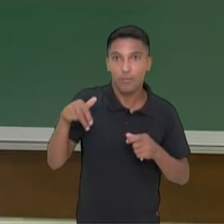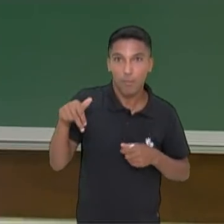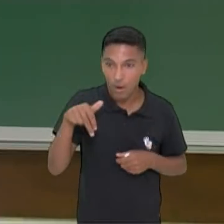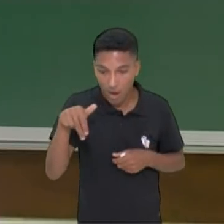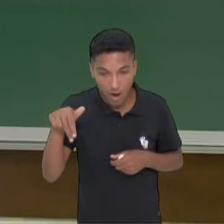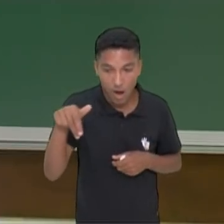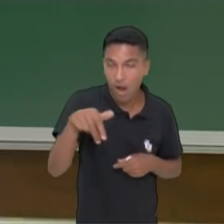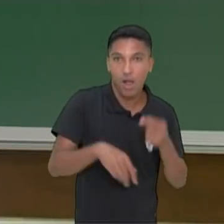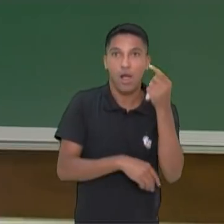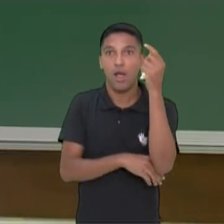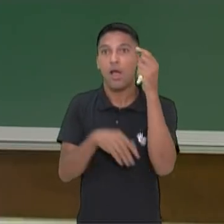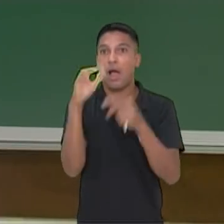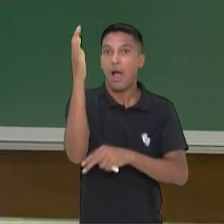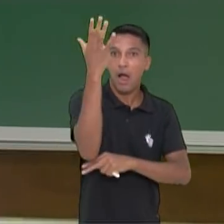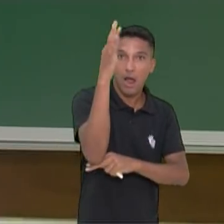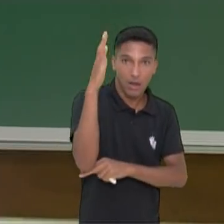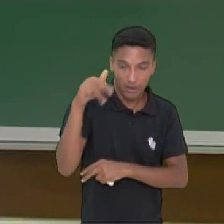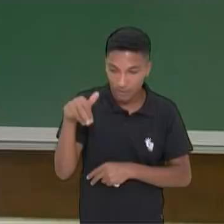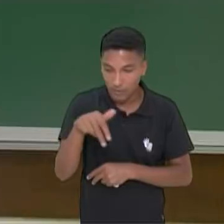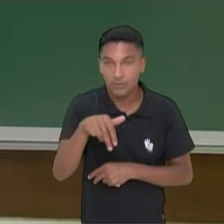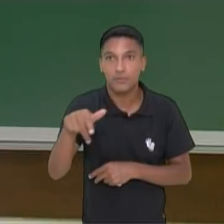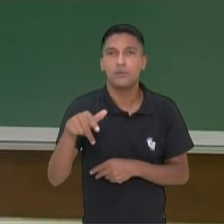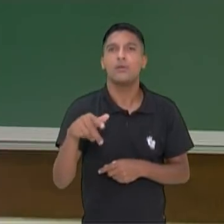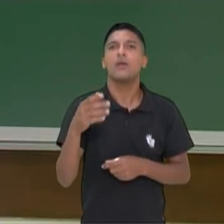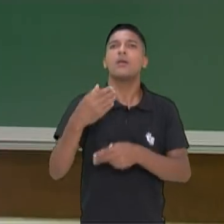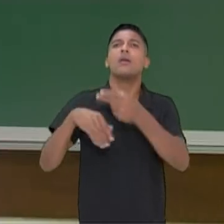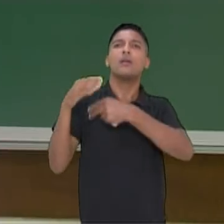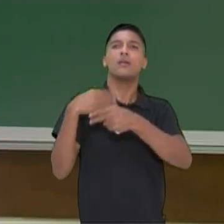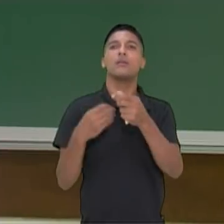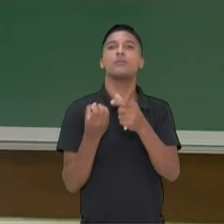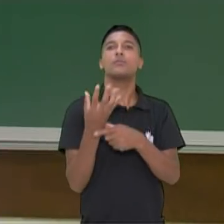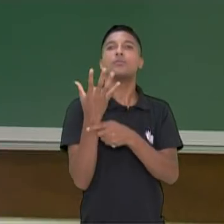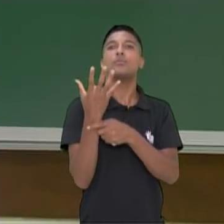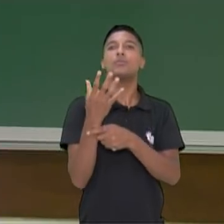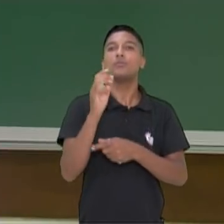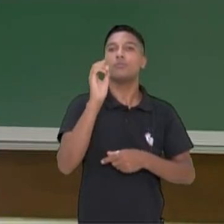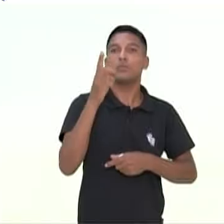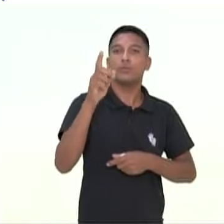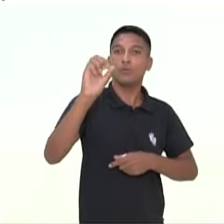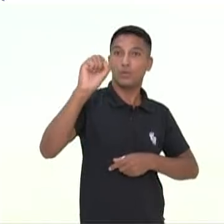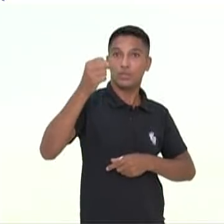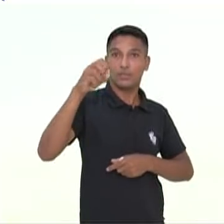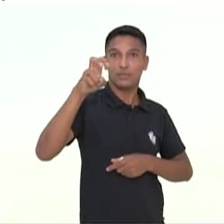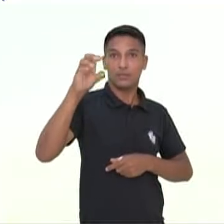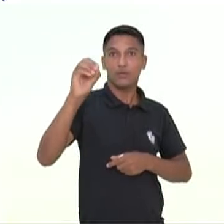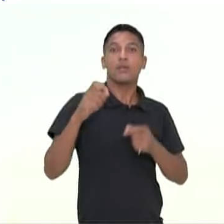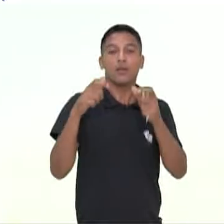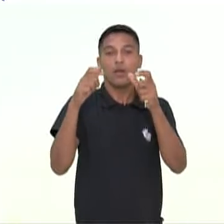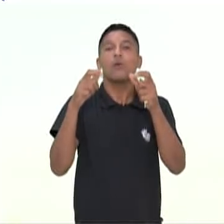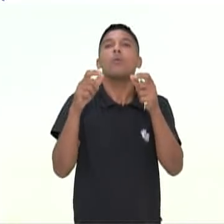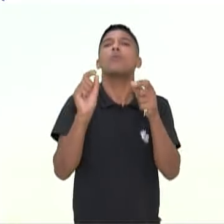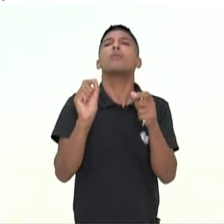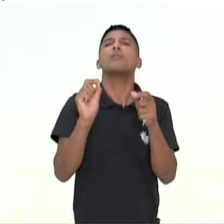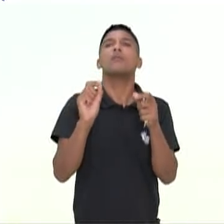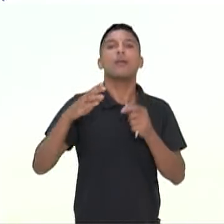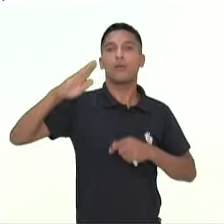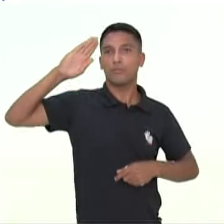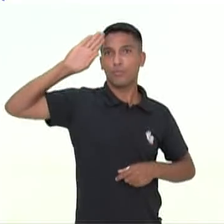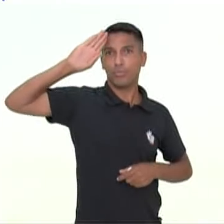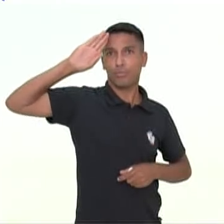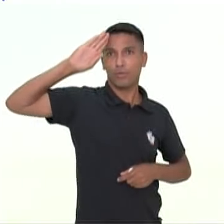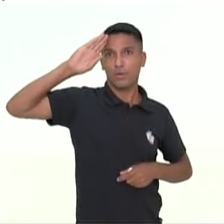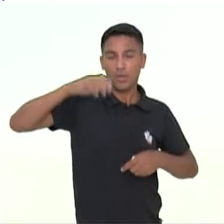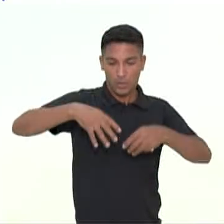esse uso da bússola, né? Nasceu em 1850 nos meios militares escandinavos, não como